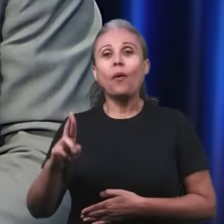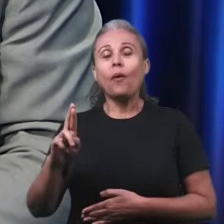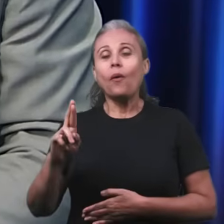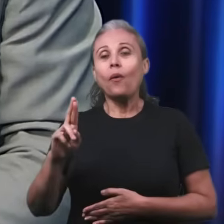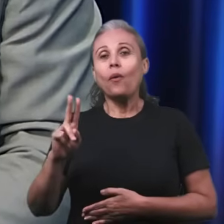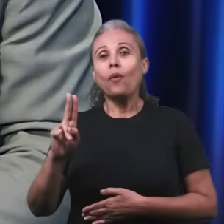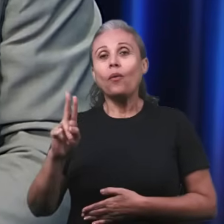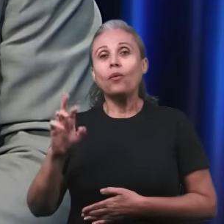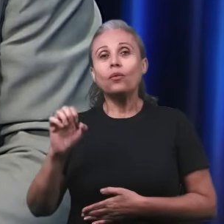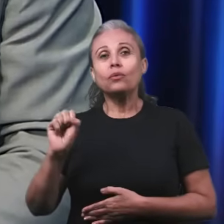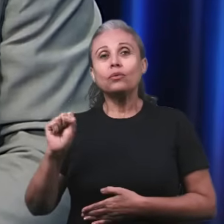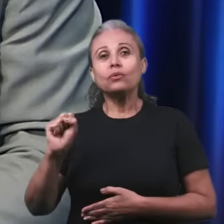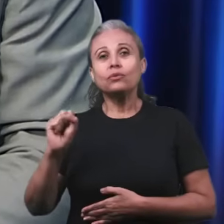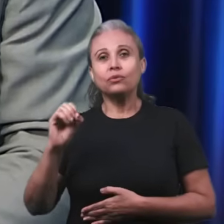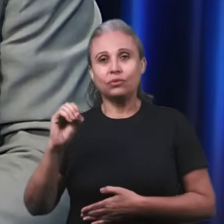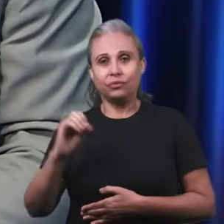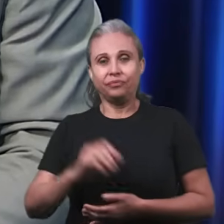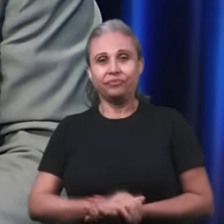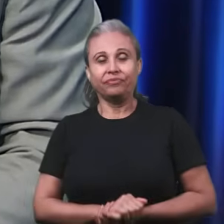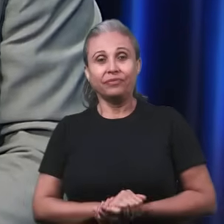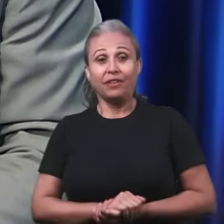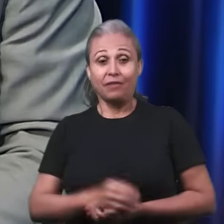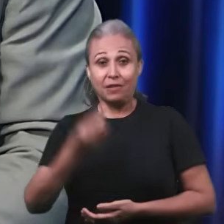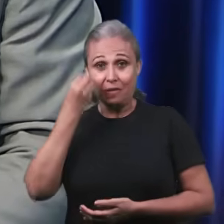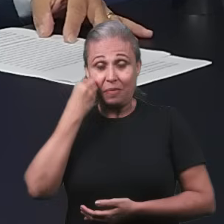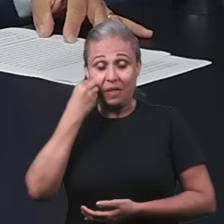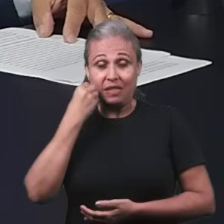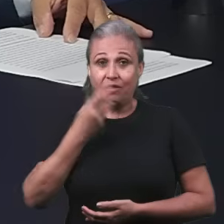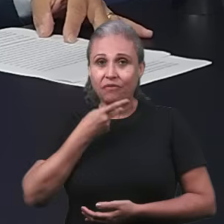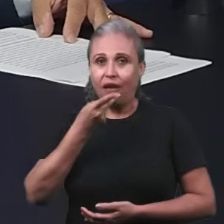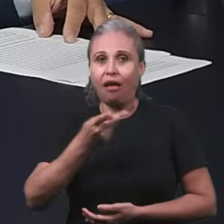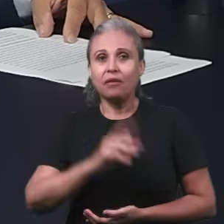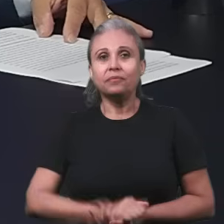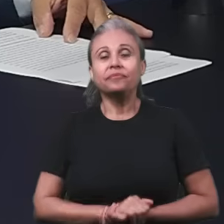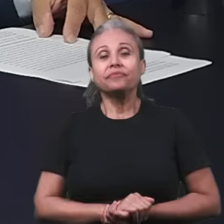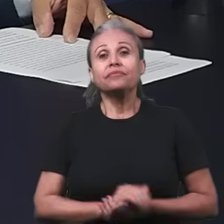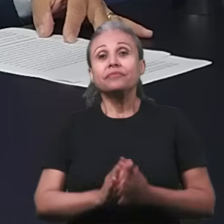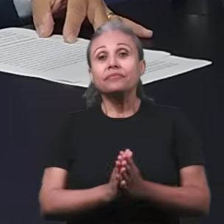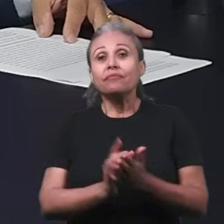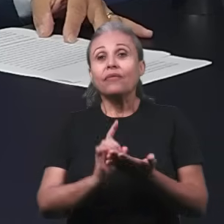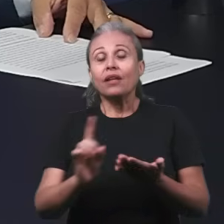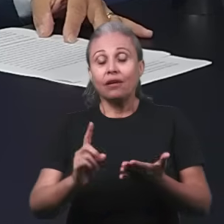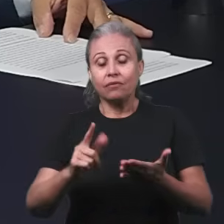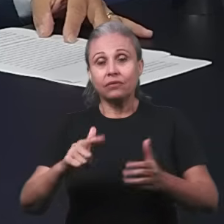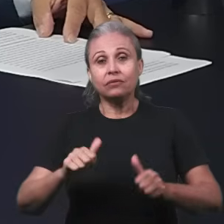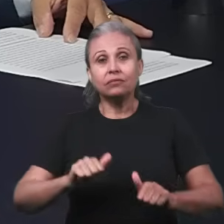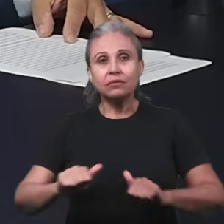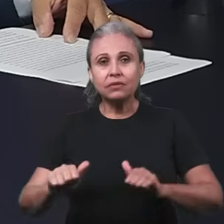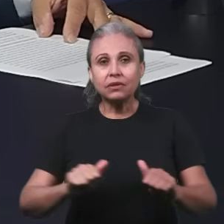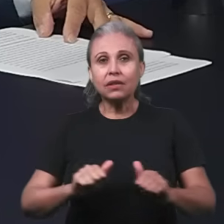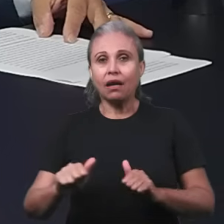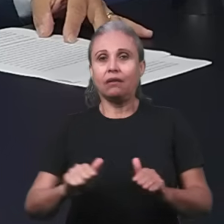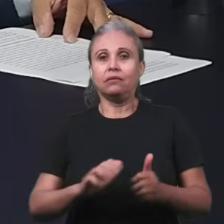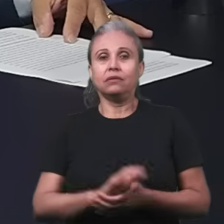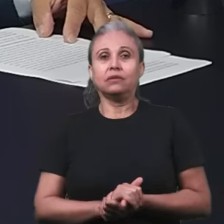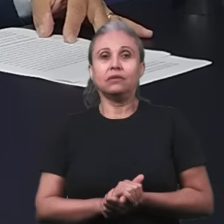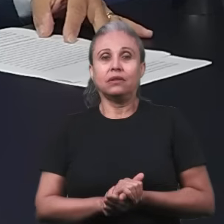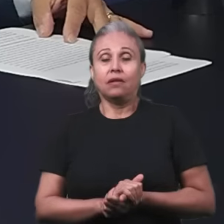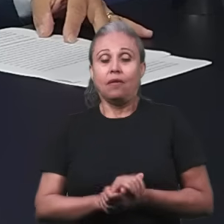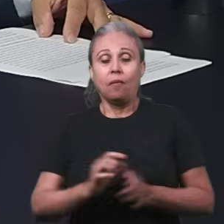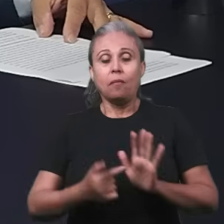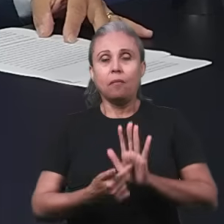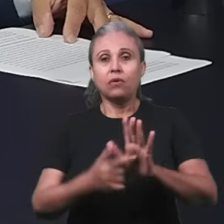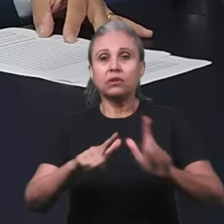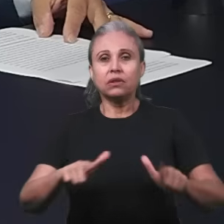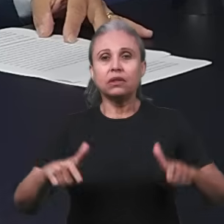pouco para nós da sua experiência. O livro de Atos dos Apóstolos apresenta as operações do Espírito Santo na igreja